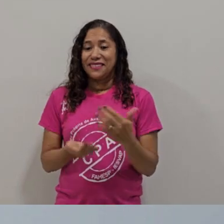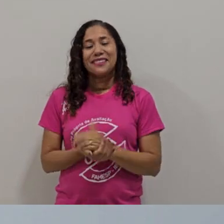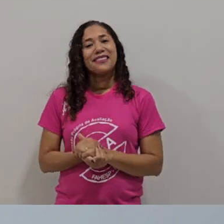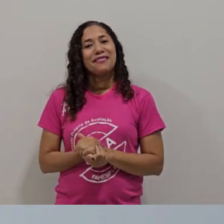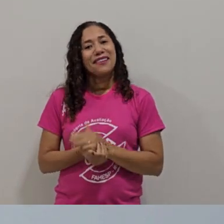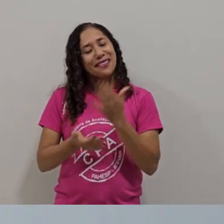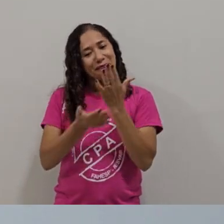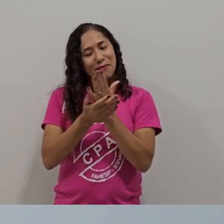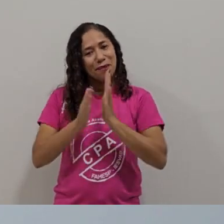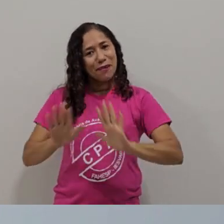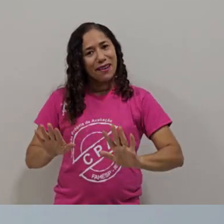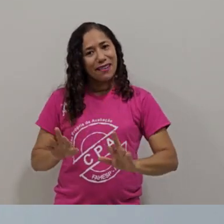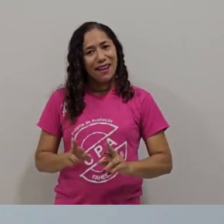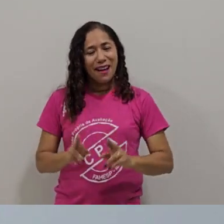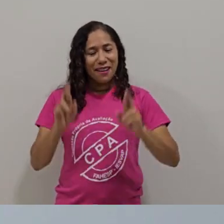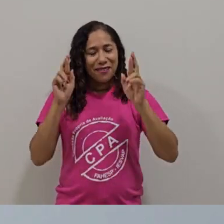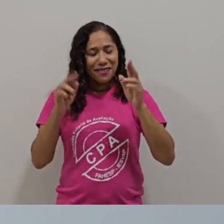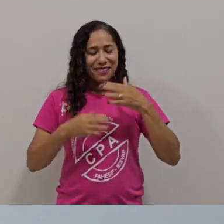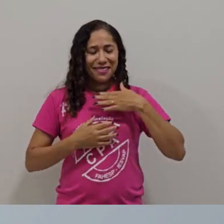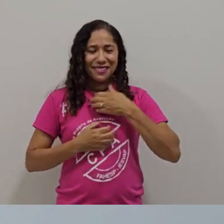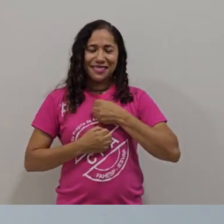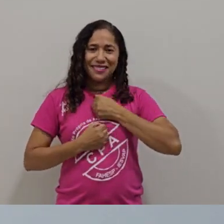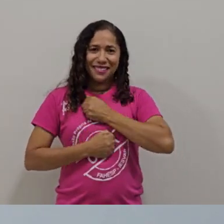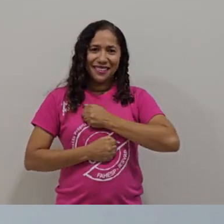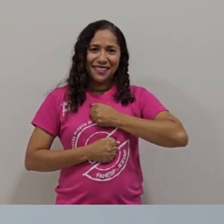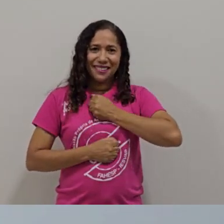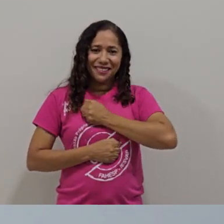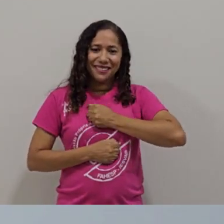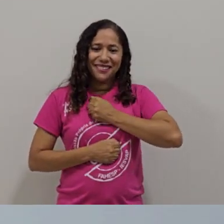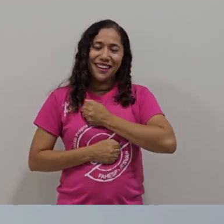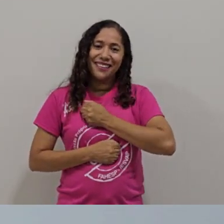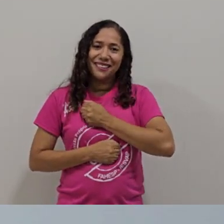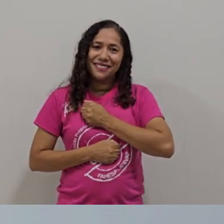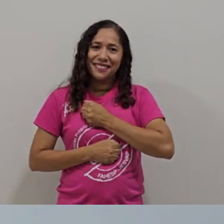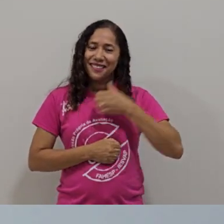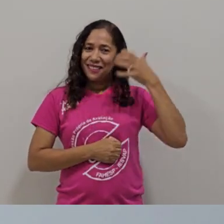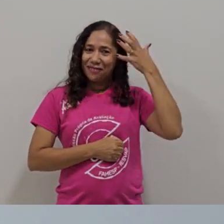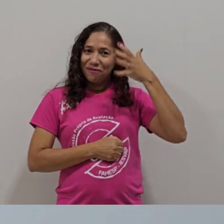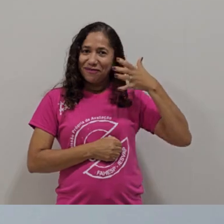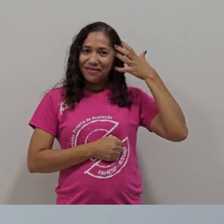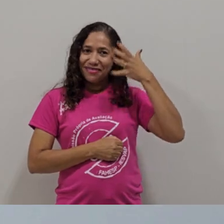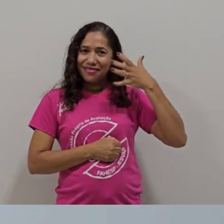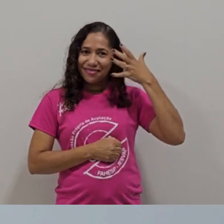vídeo por aqui. Espero muito que tenham gostado. Essa foi a volta do podcast.